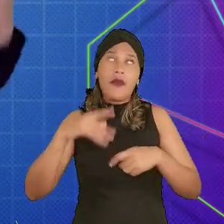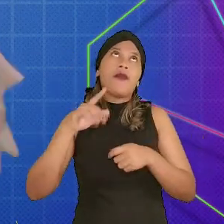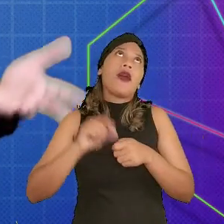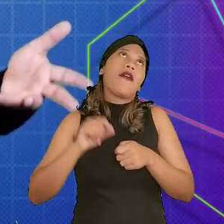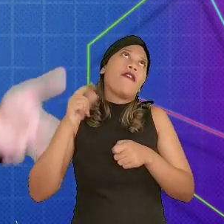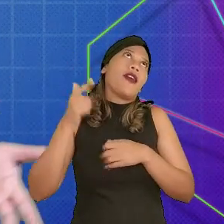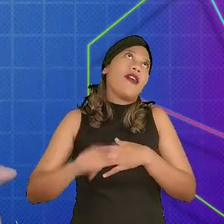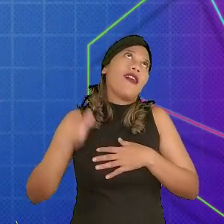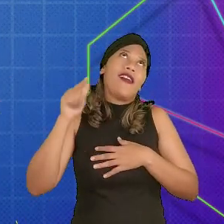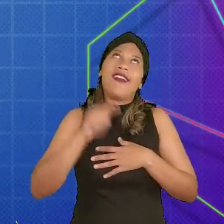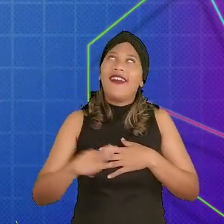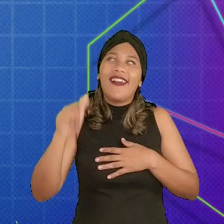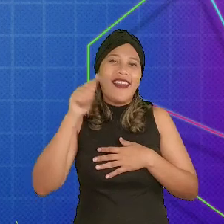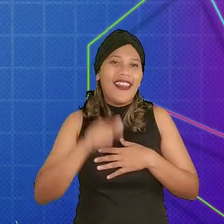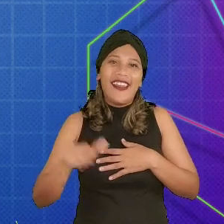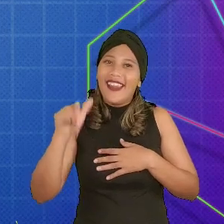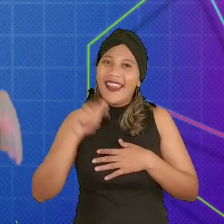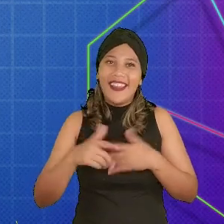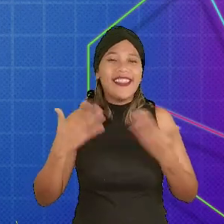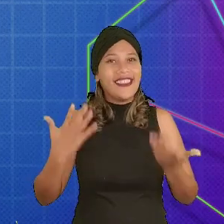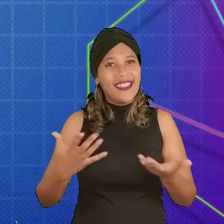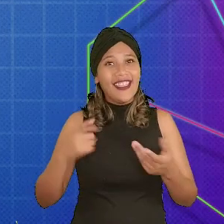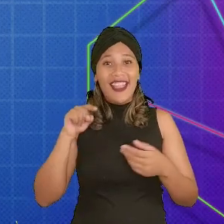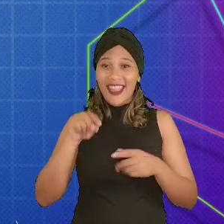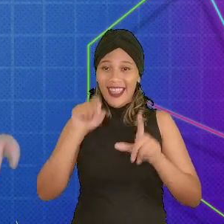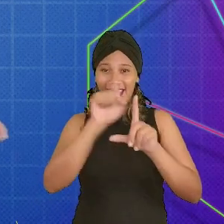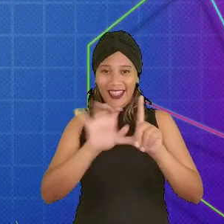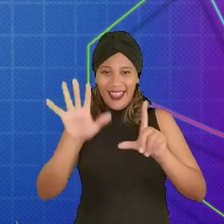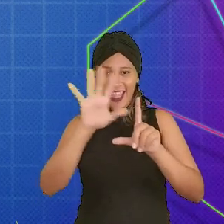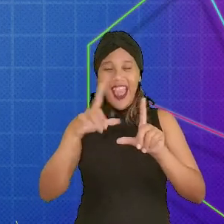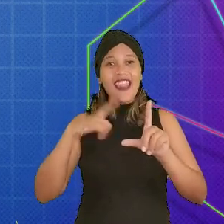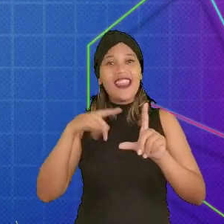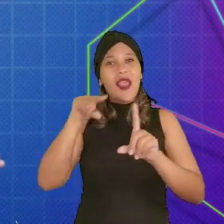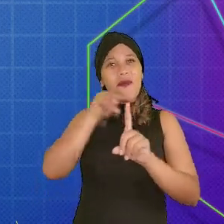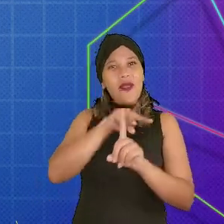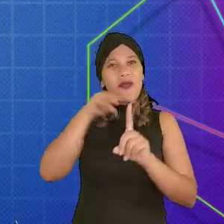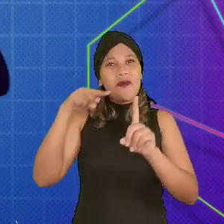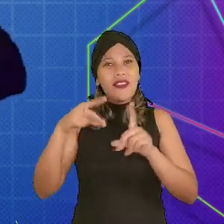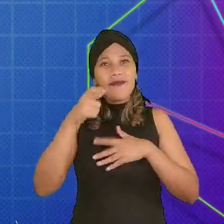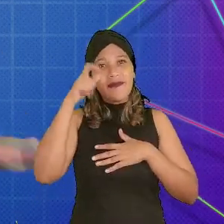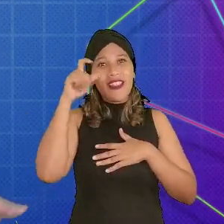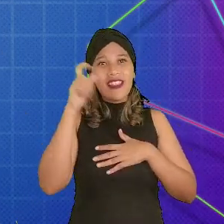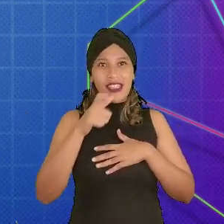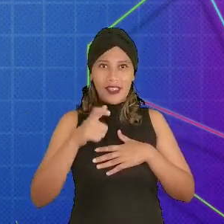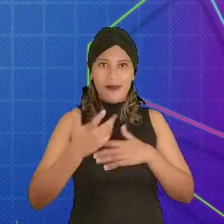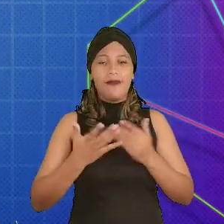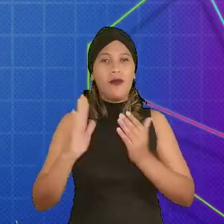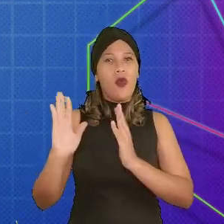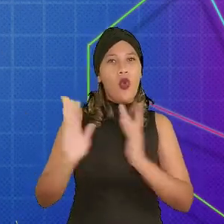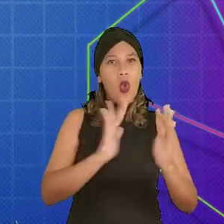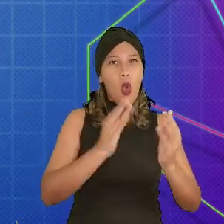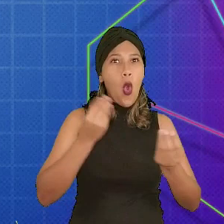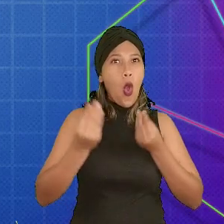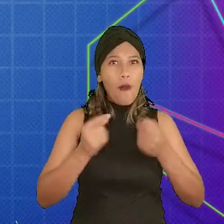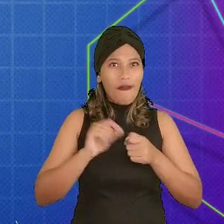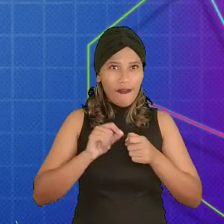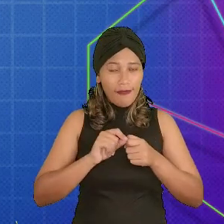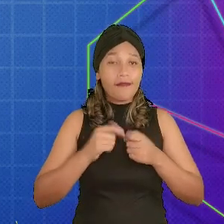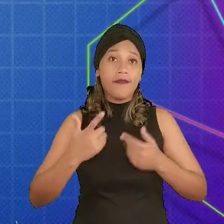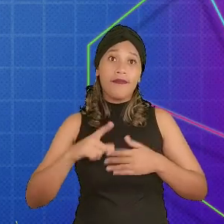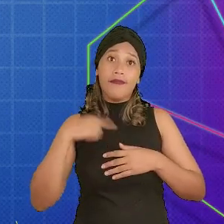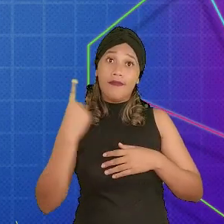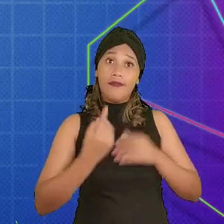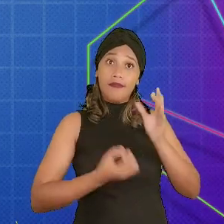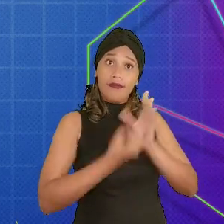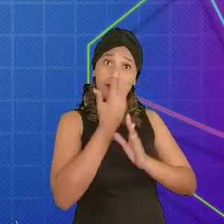programador mais faz quando está trabalhando. No Scratch, a gente tem uma perspectiva muito interessante desse processo, porque